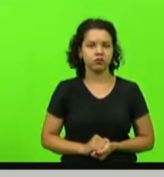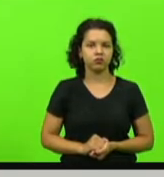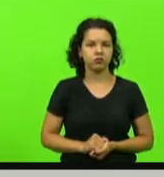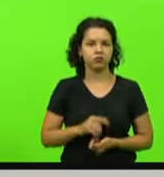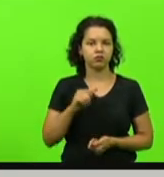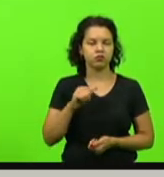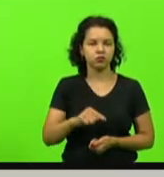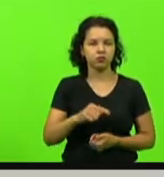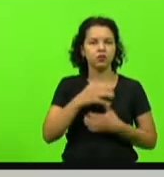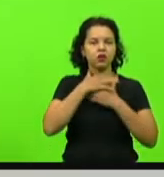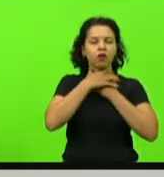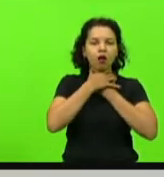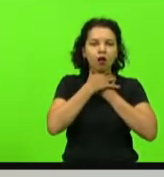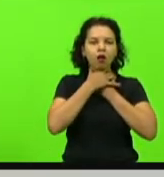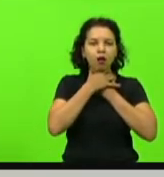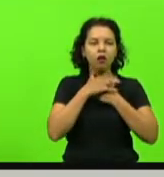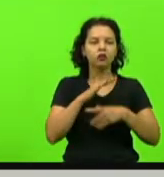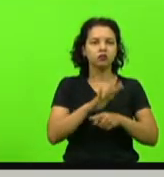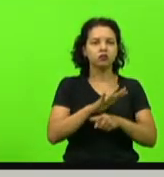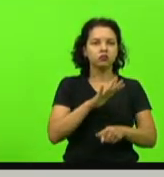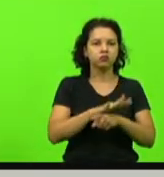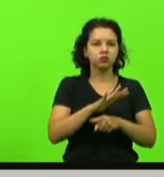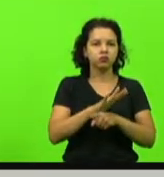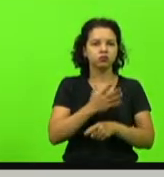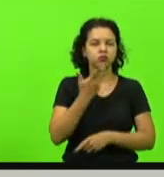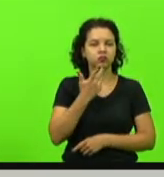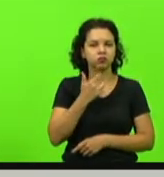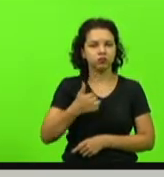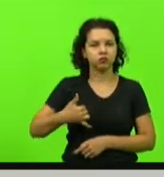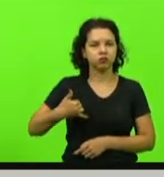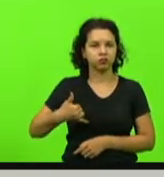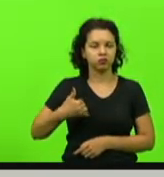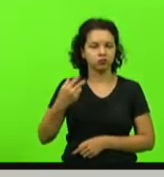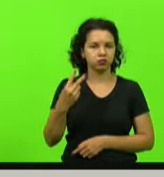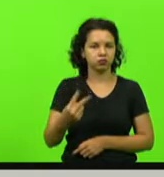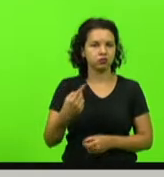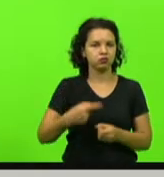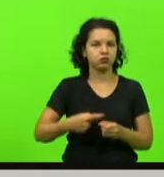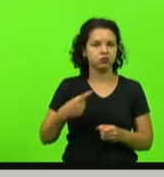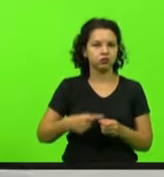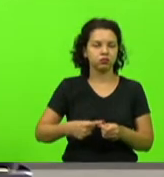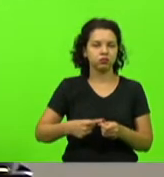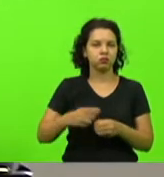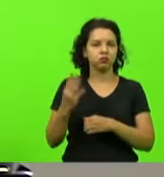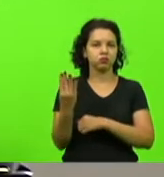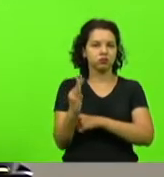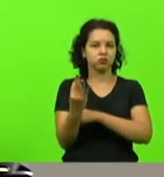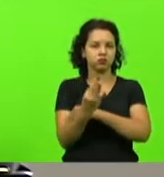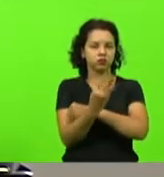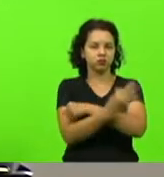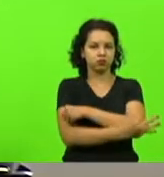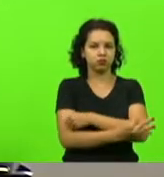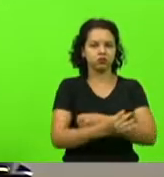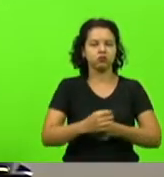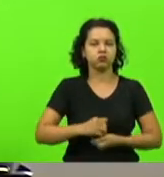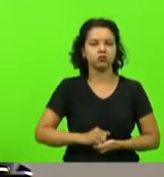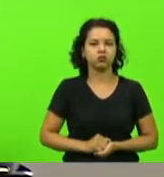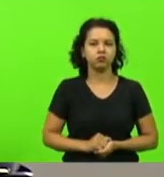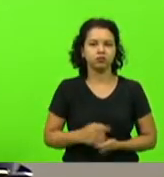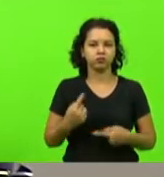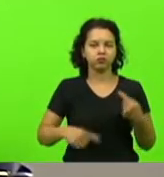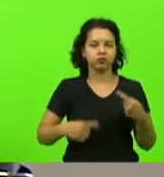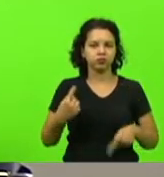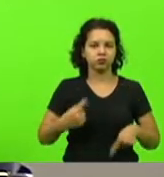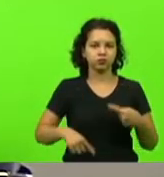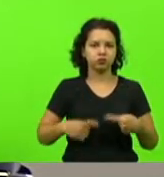desengasgamento de uma criança de 2 anos no município de Tubarão. Em discussão, não havendo quem